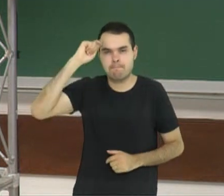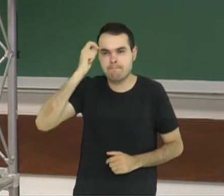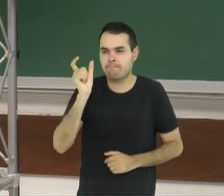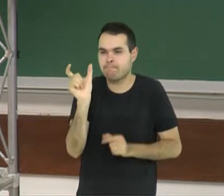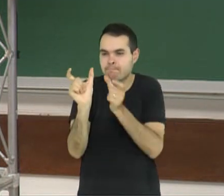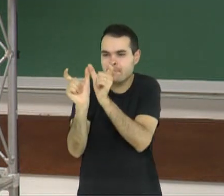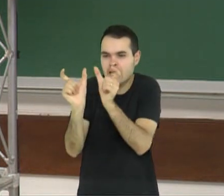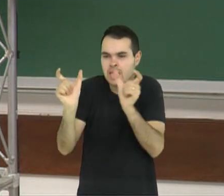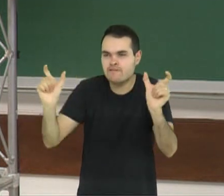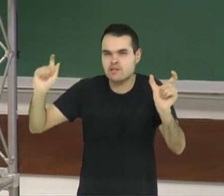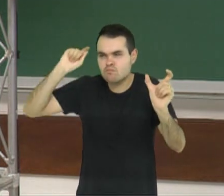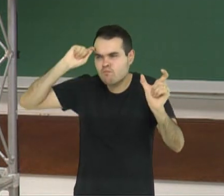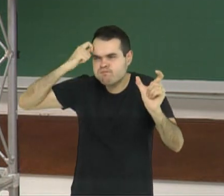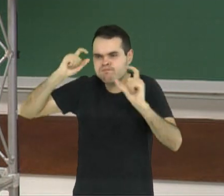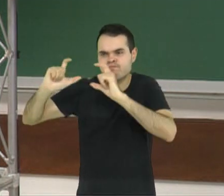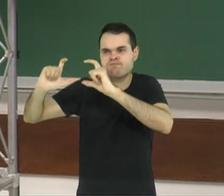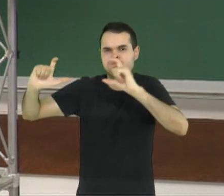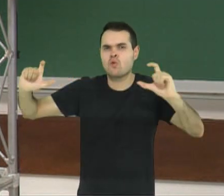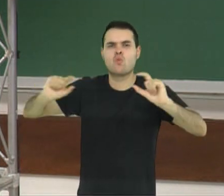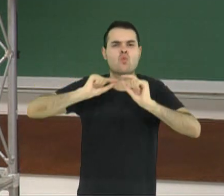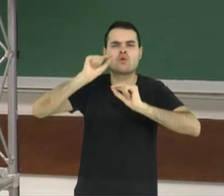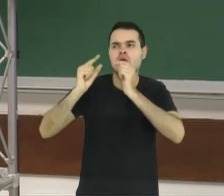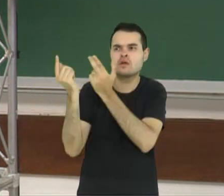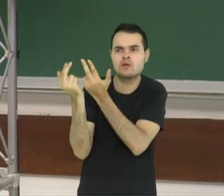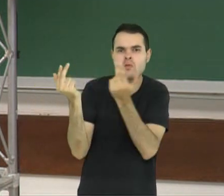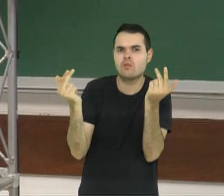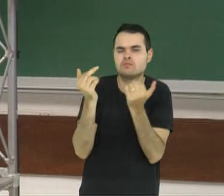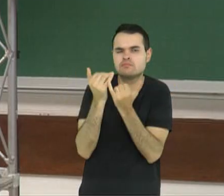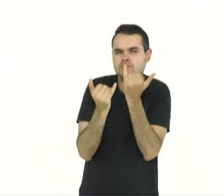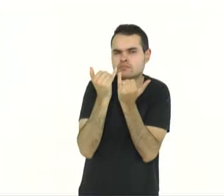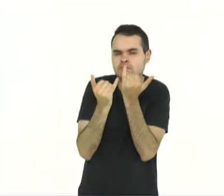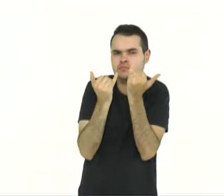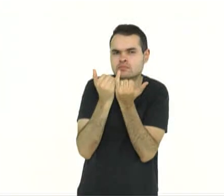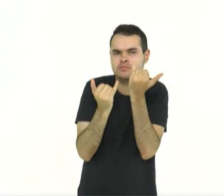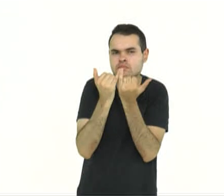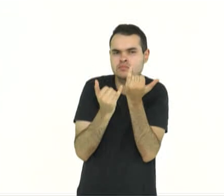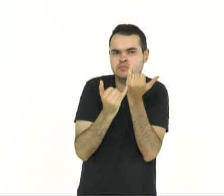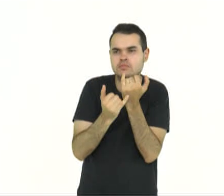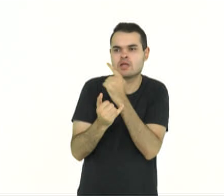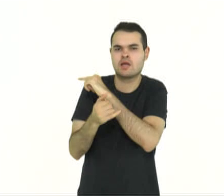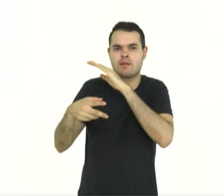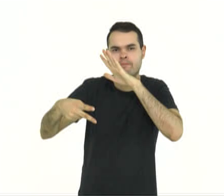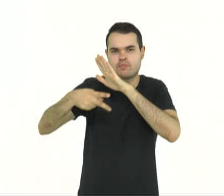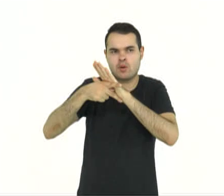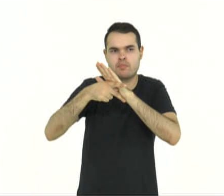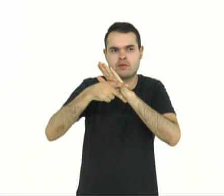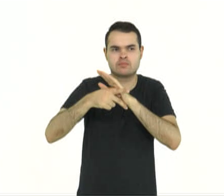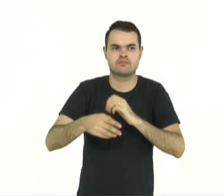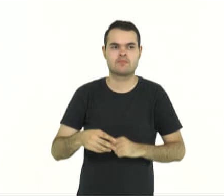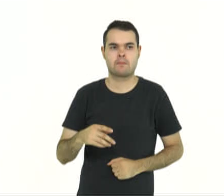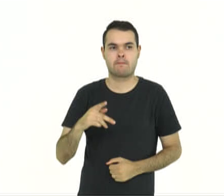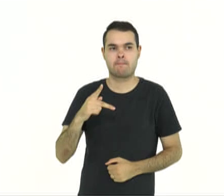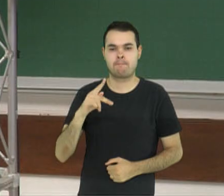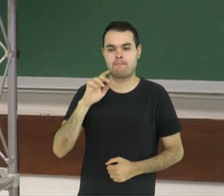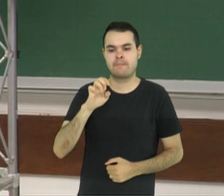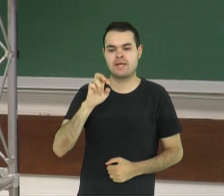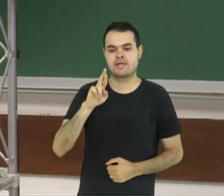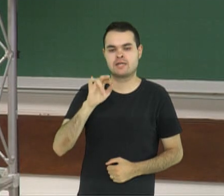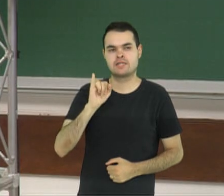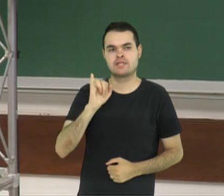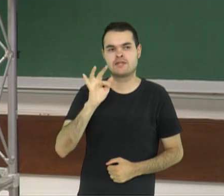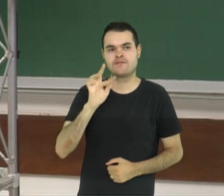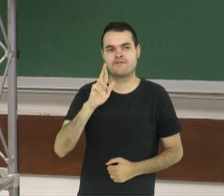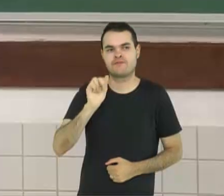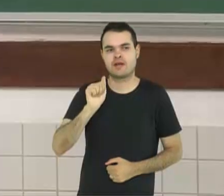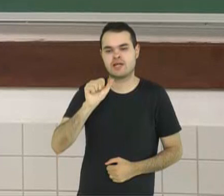têm em comum? Vocês conseguem observar? Elas são perífrases verbales. Perífrasis